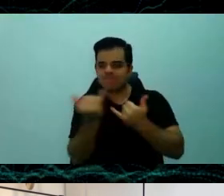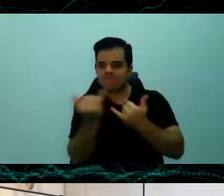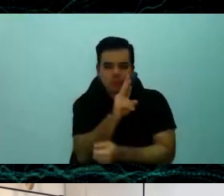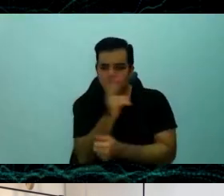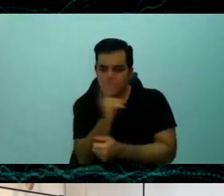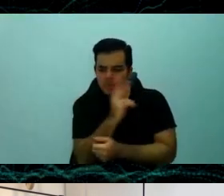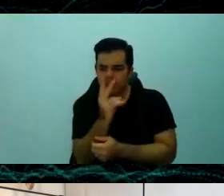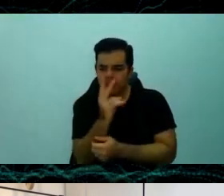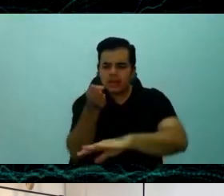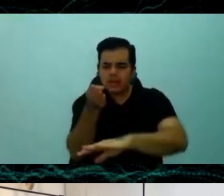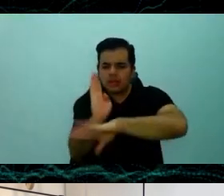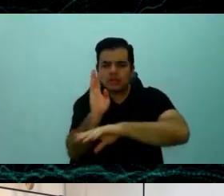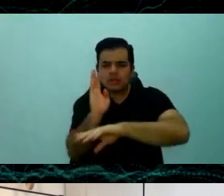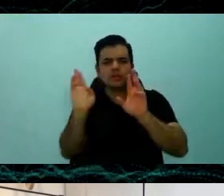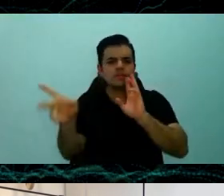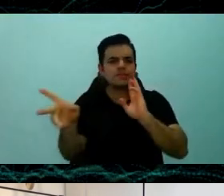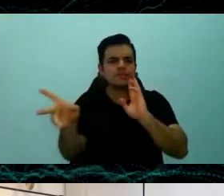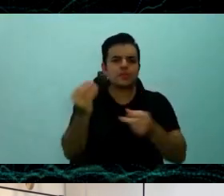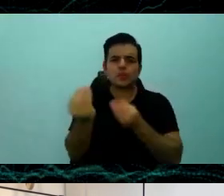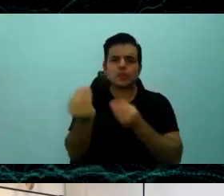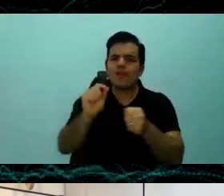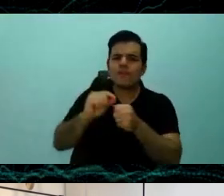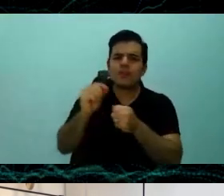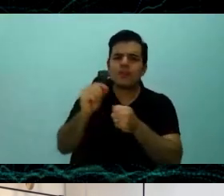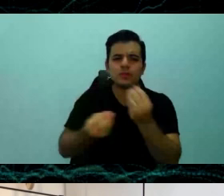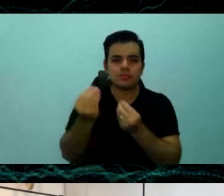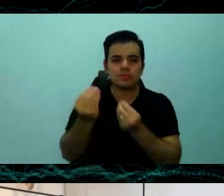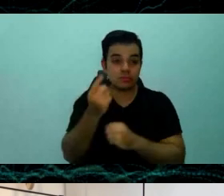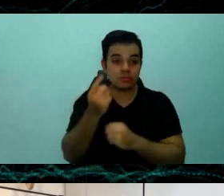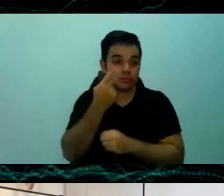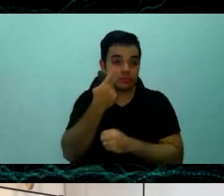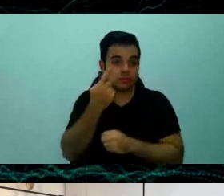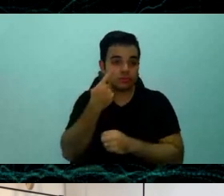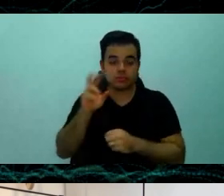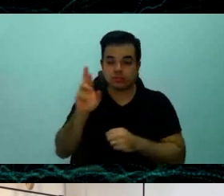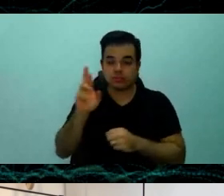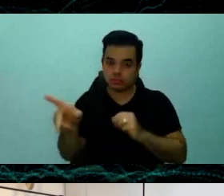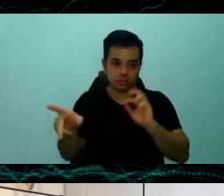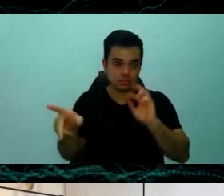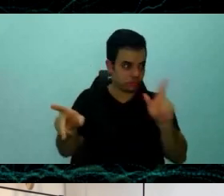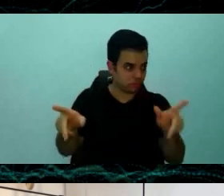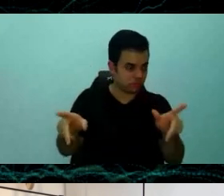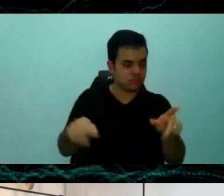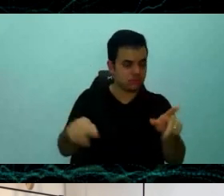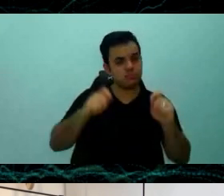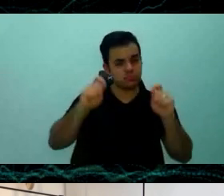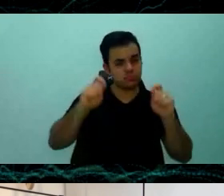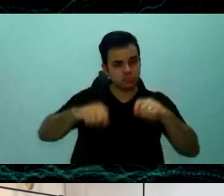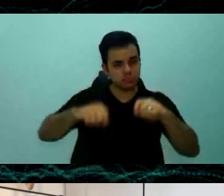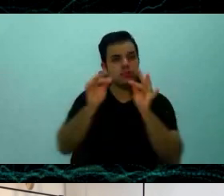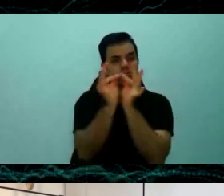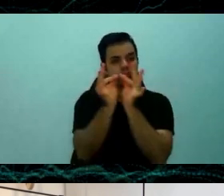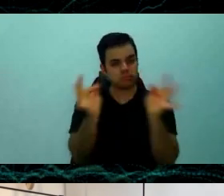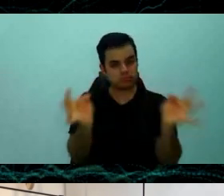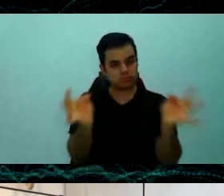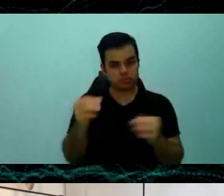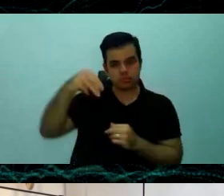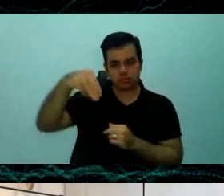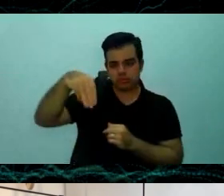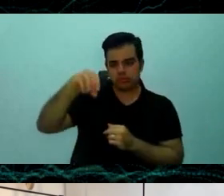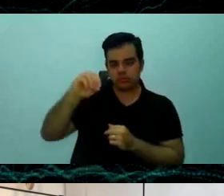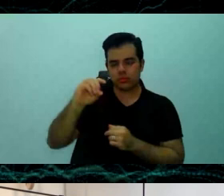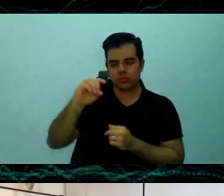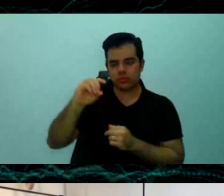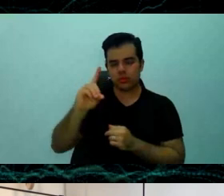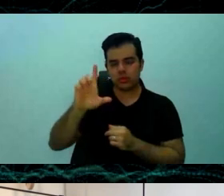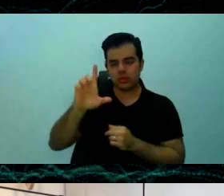Então, vocês podem ver que esse cara aqui, ele deveria ser muito simples, era um módulo. Eu deveria shipar isso daí como